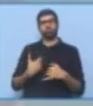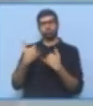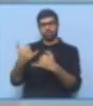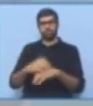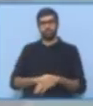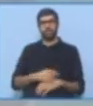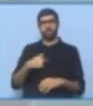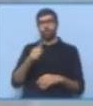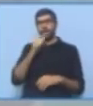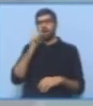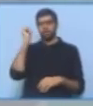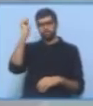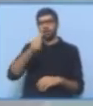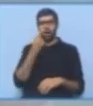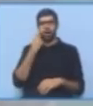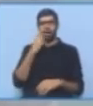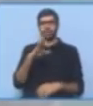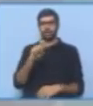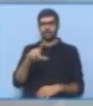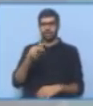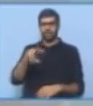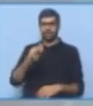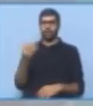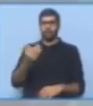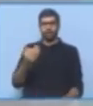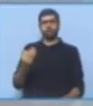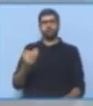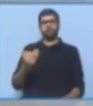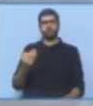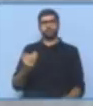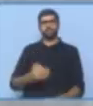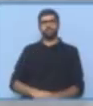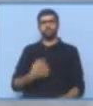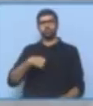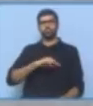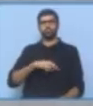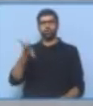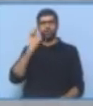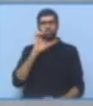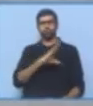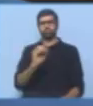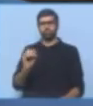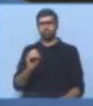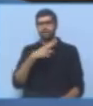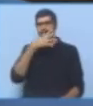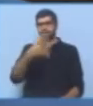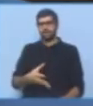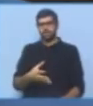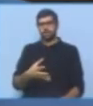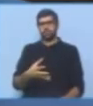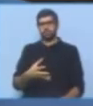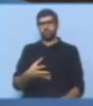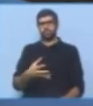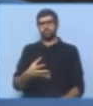experiência do batismo. Ouvimos aqui João a dizer que